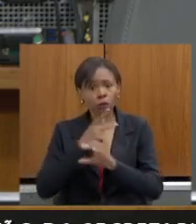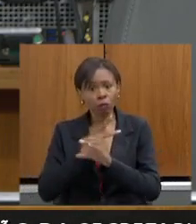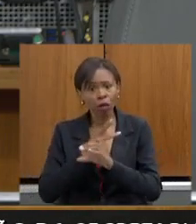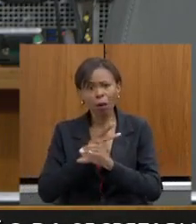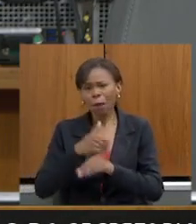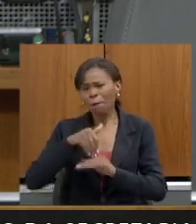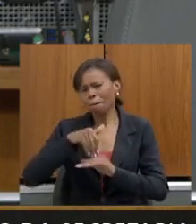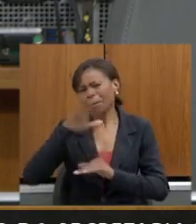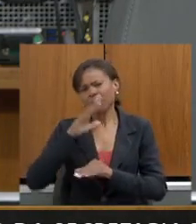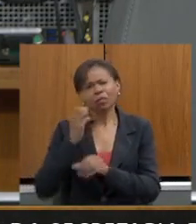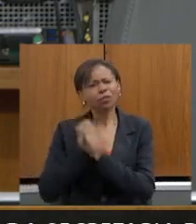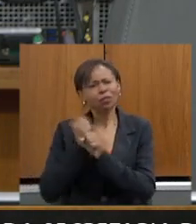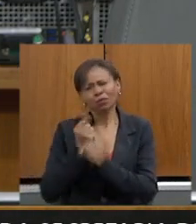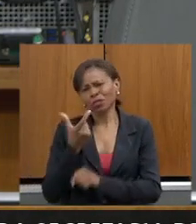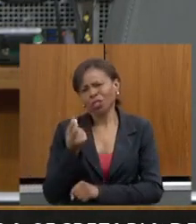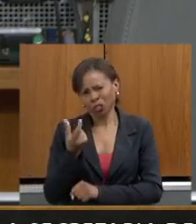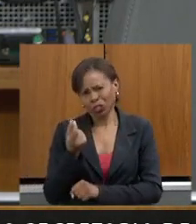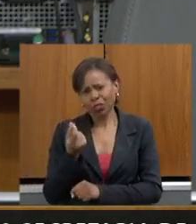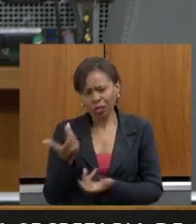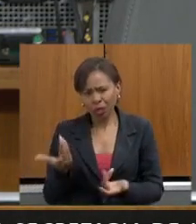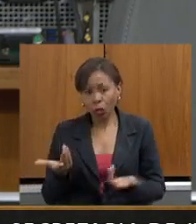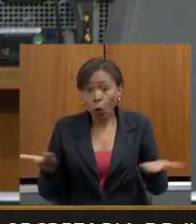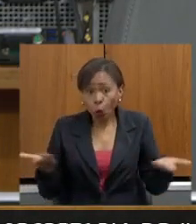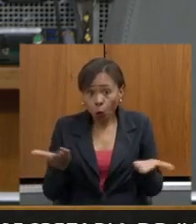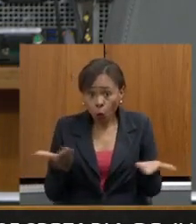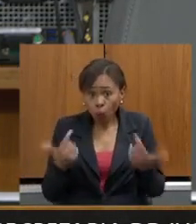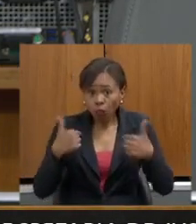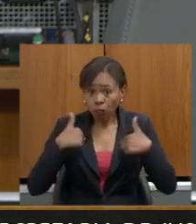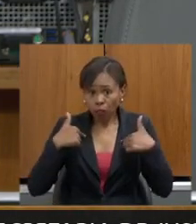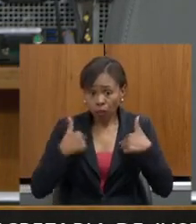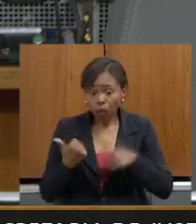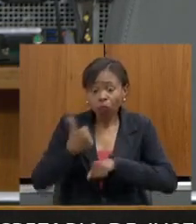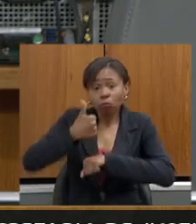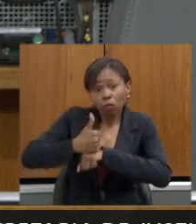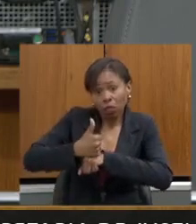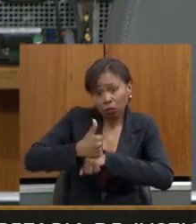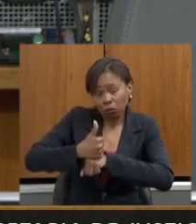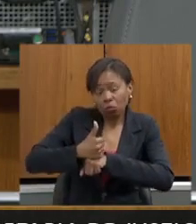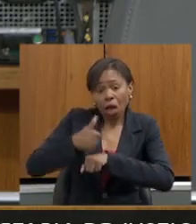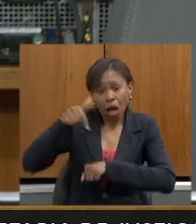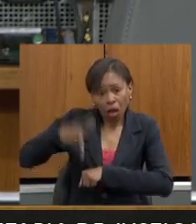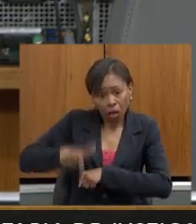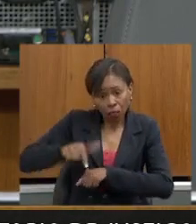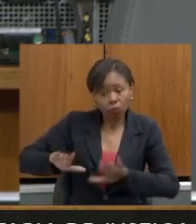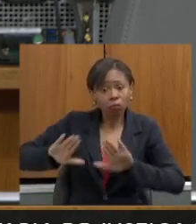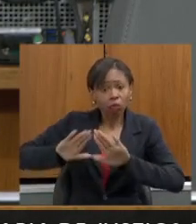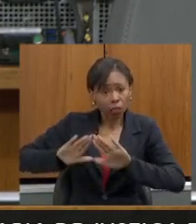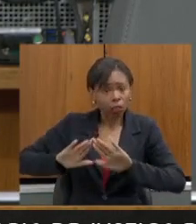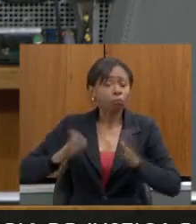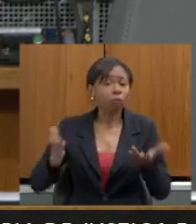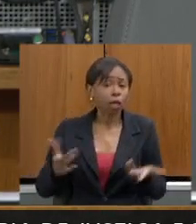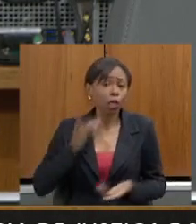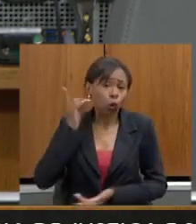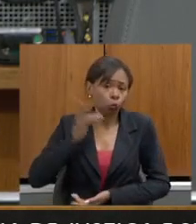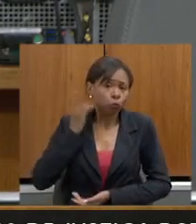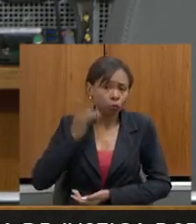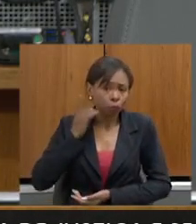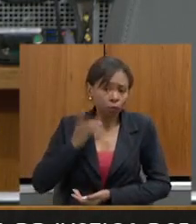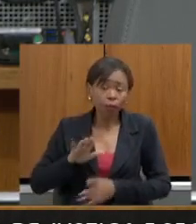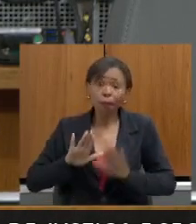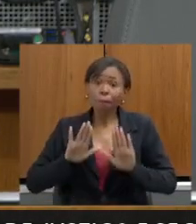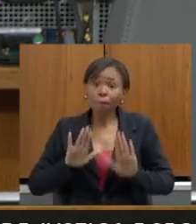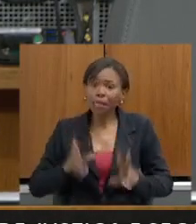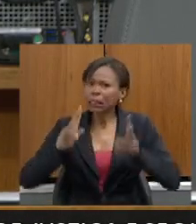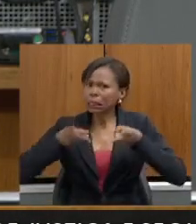20 anos e hoje eu estou apenas ocupando um cargo eletivo e e mesmo assim eu estou constantemente